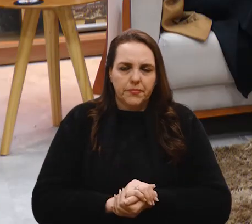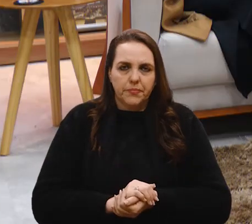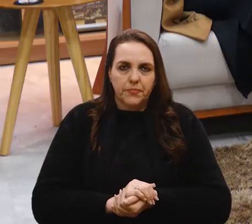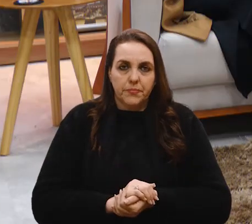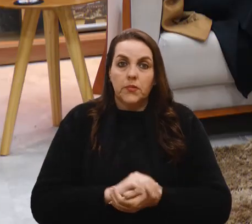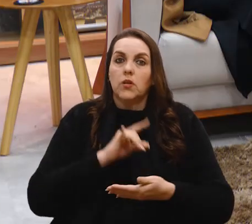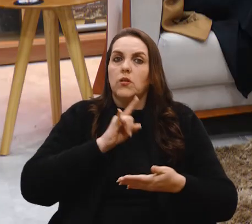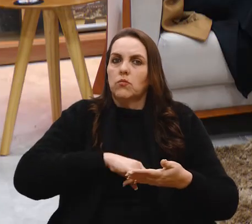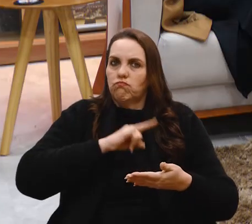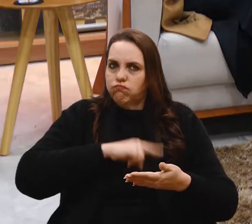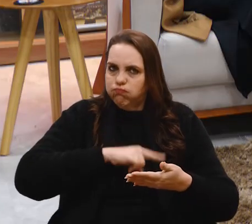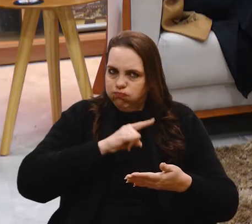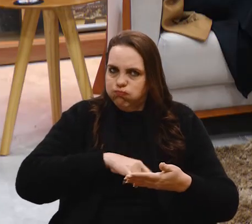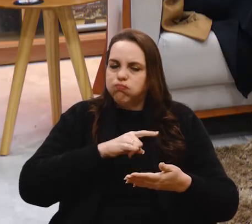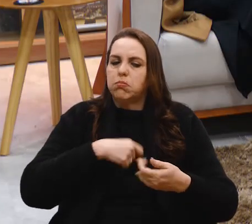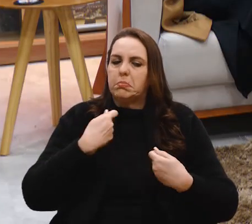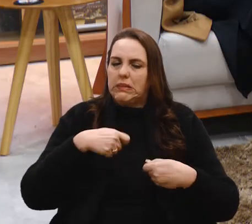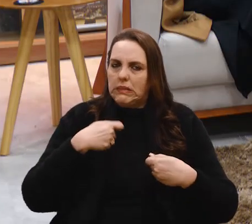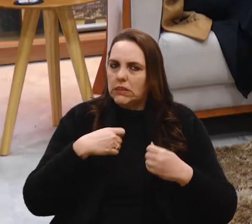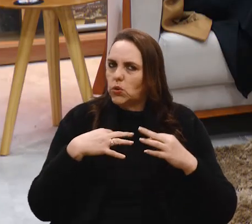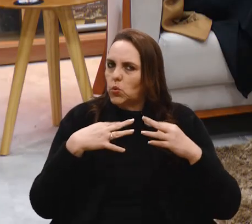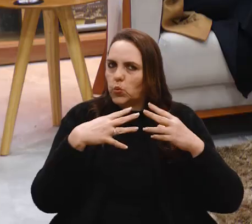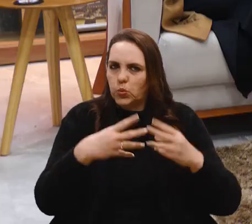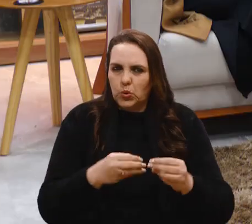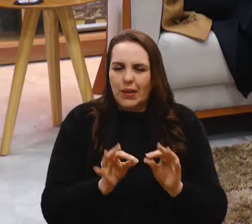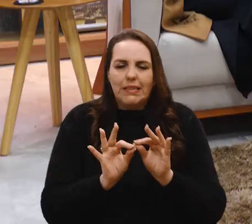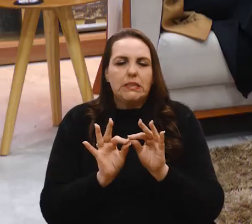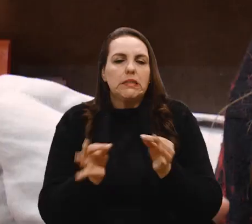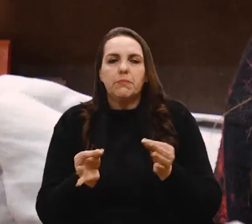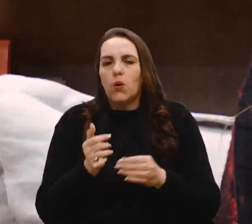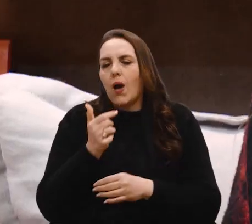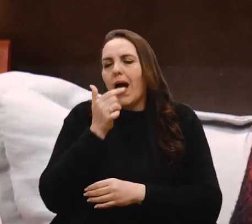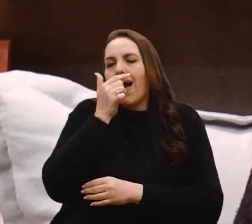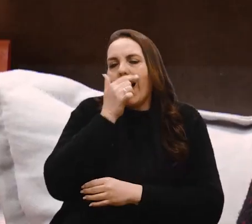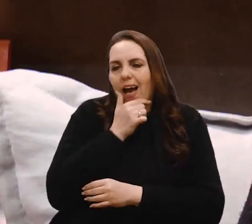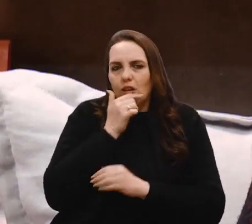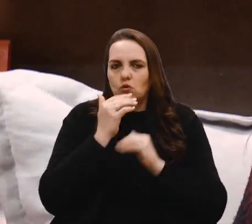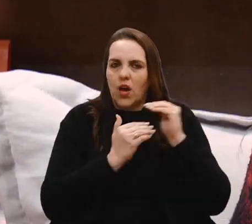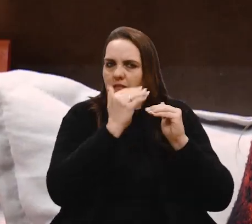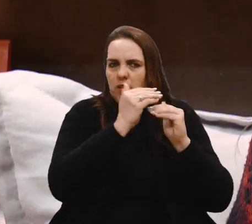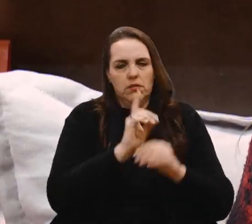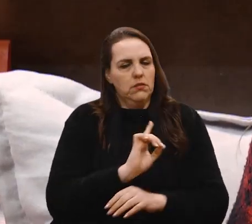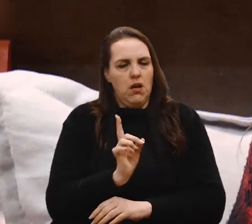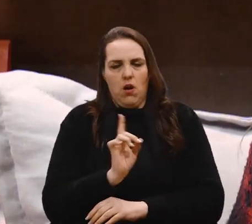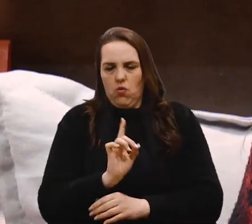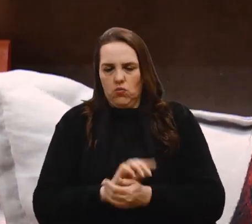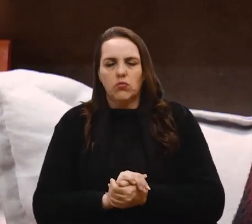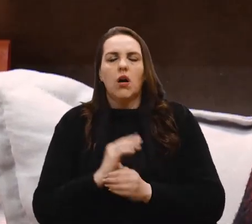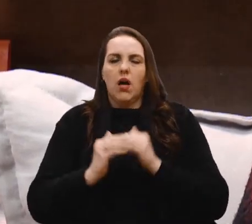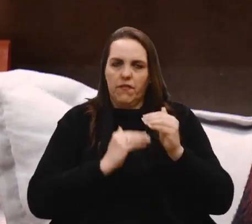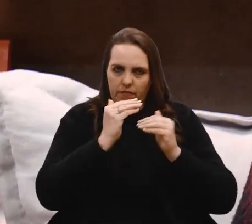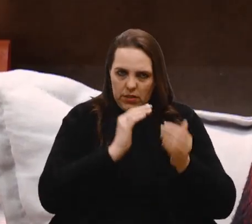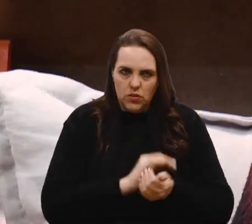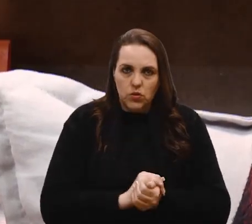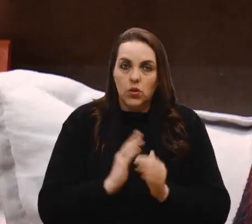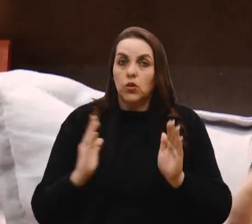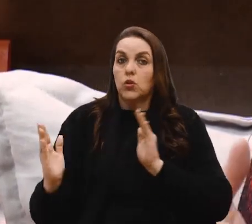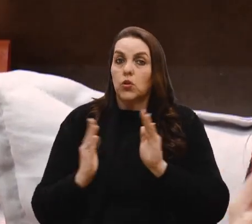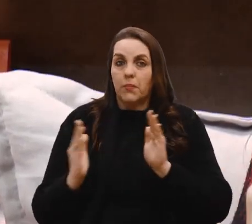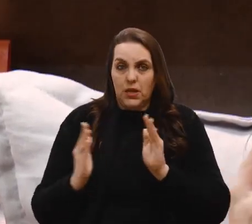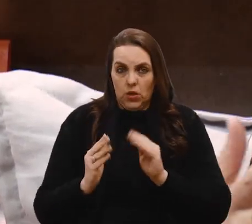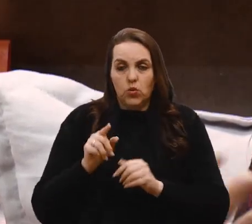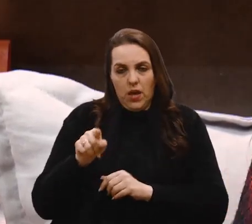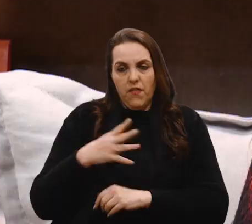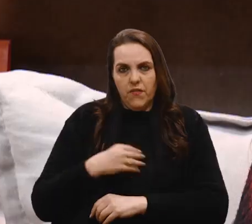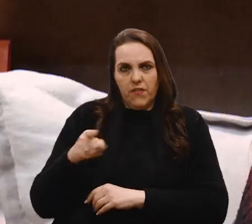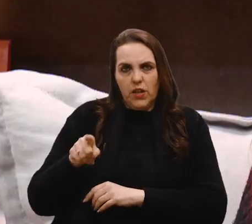é bem intensa, né? Não é uma simples, eu acho que tem que avançar, vai lá e avança. No período que o Arthur fez, eu sei que